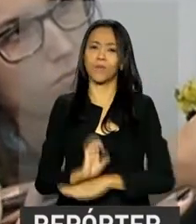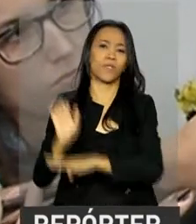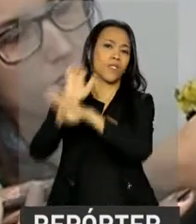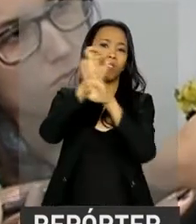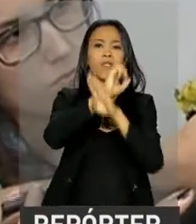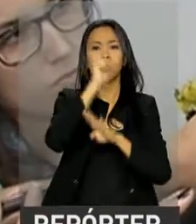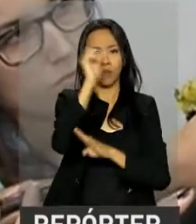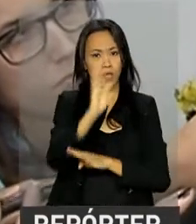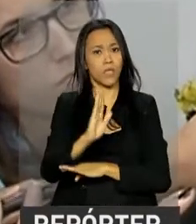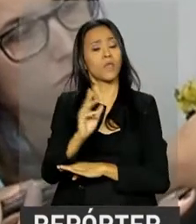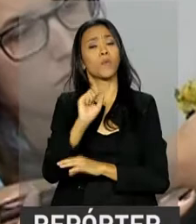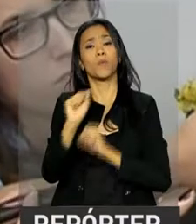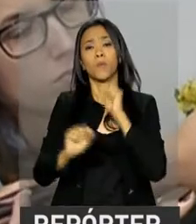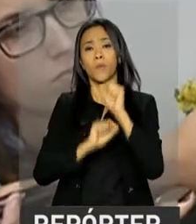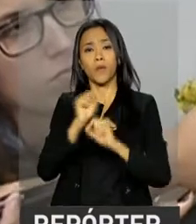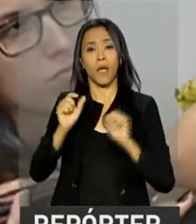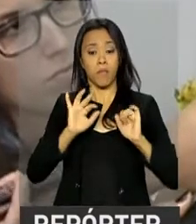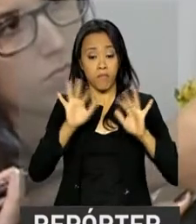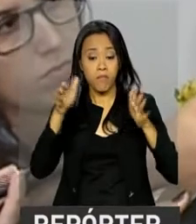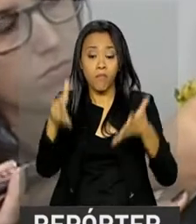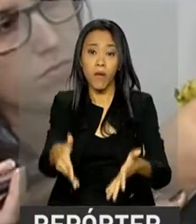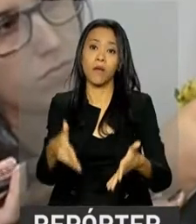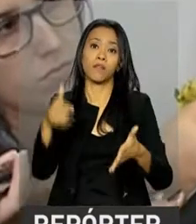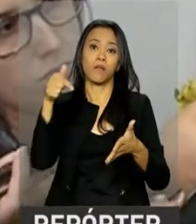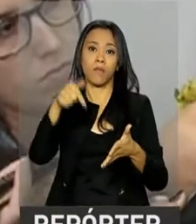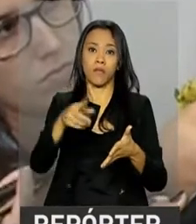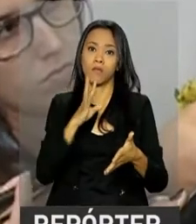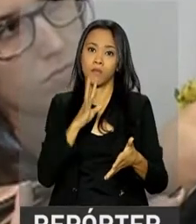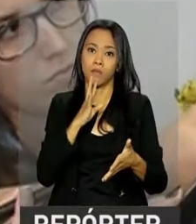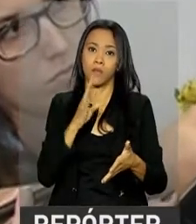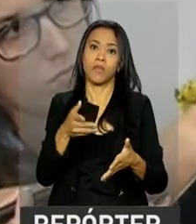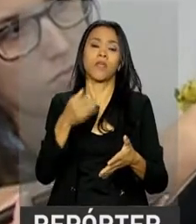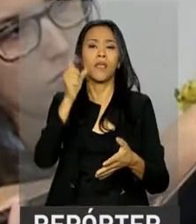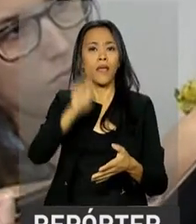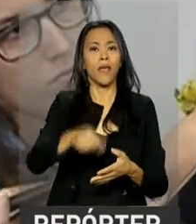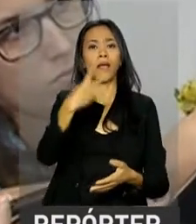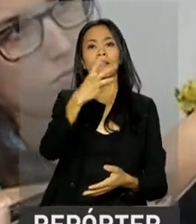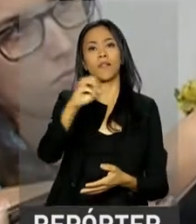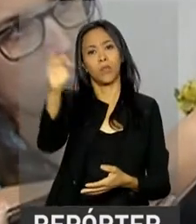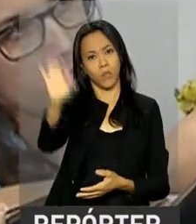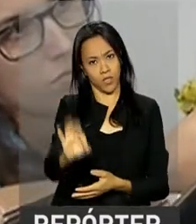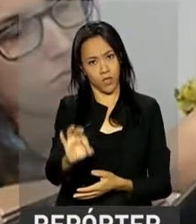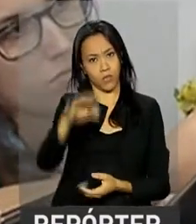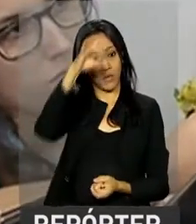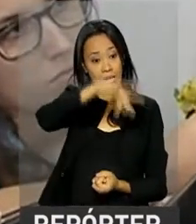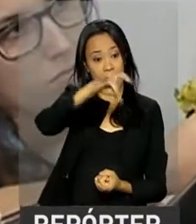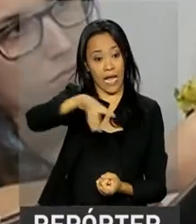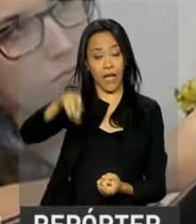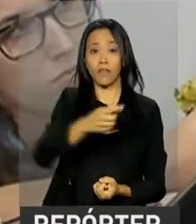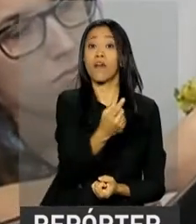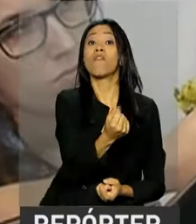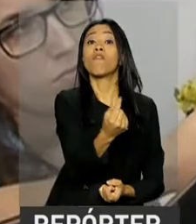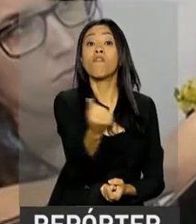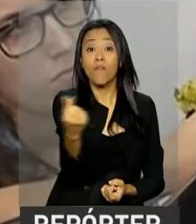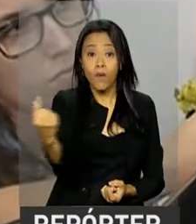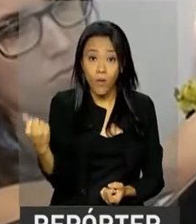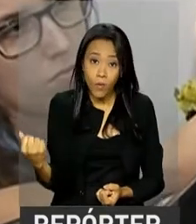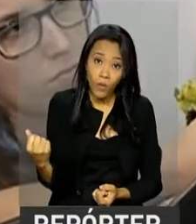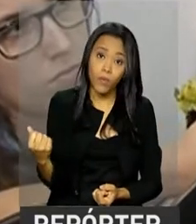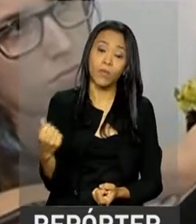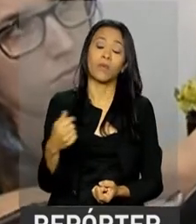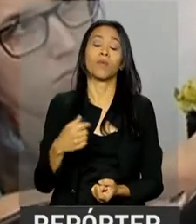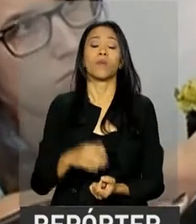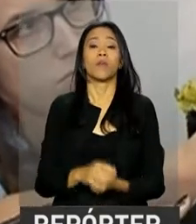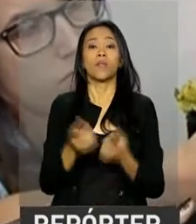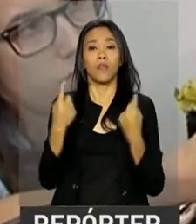a participação na assistência do PROAD, que é de 30% sobre os valores. Nós estamos falando em algo em torno de 2 bilhões de